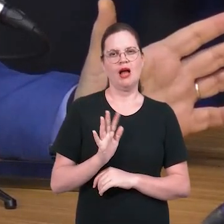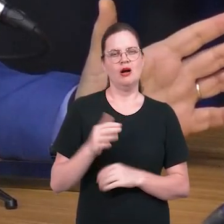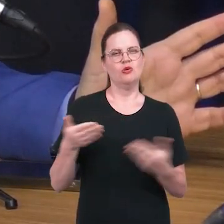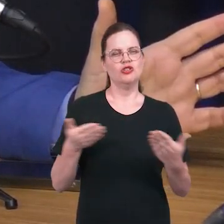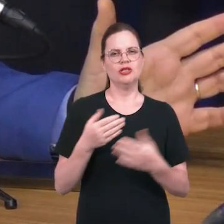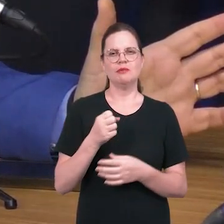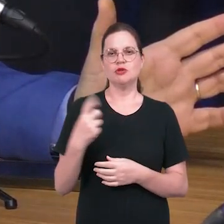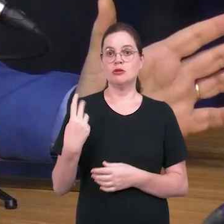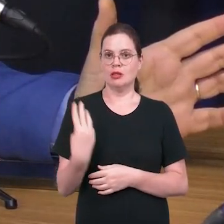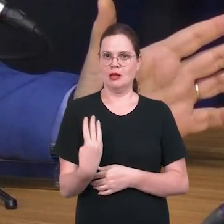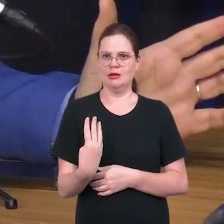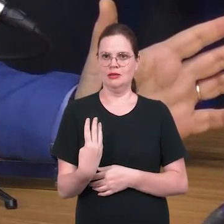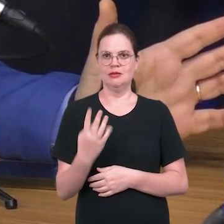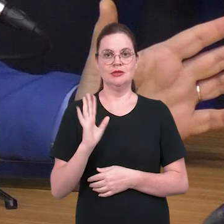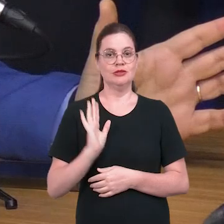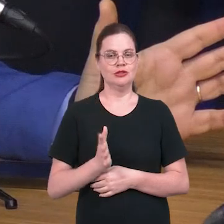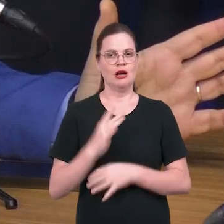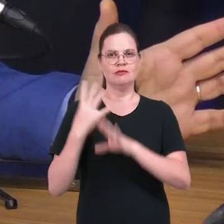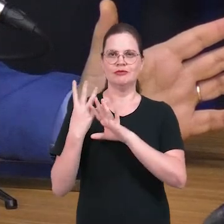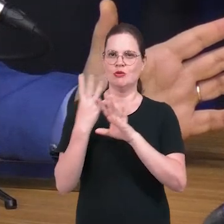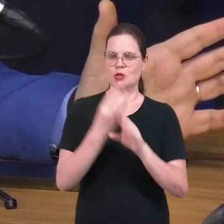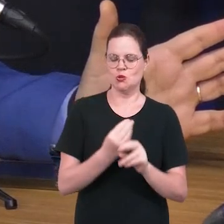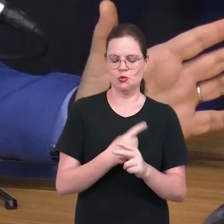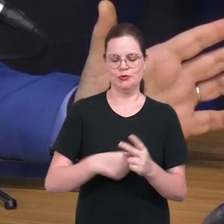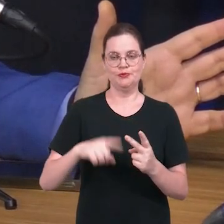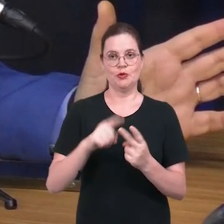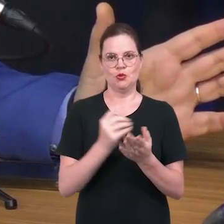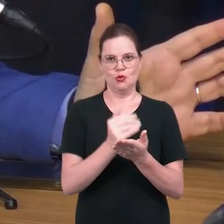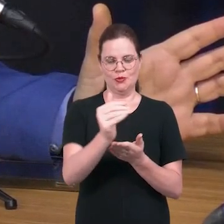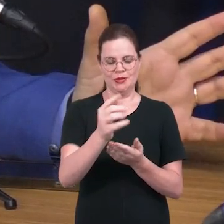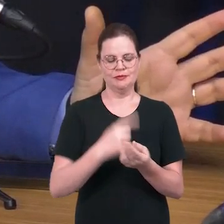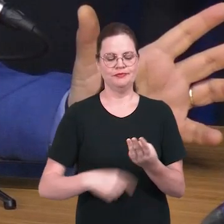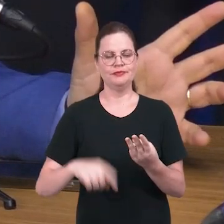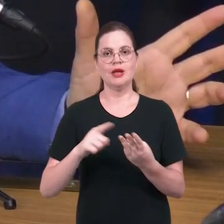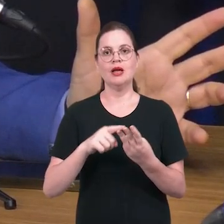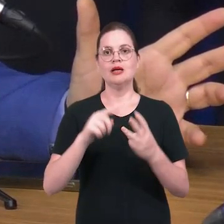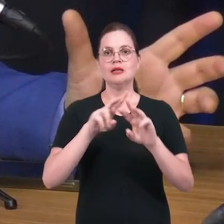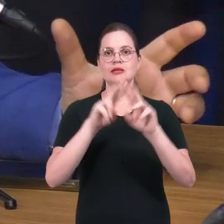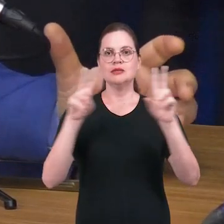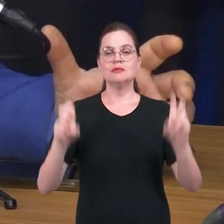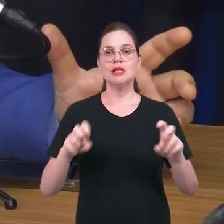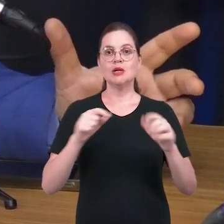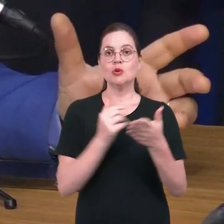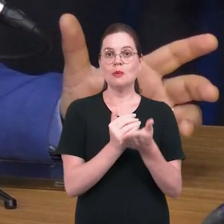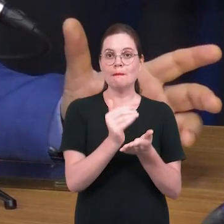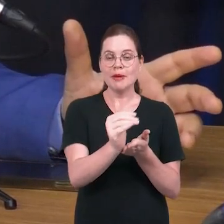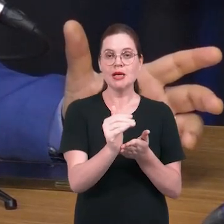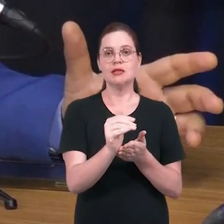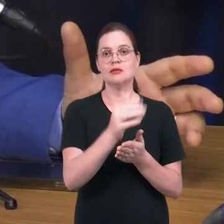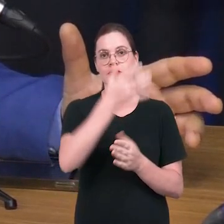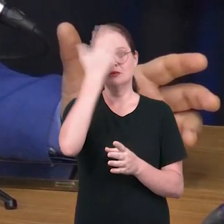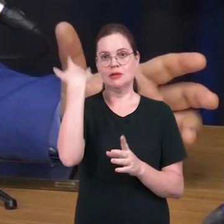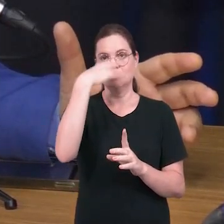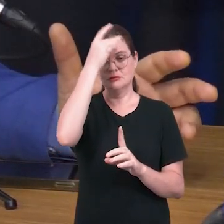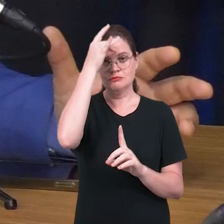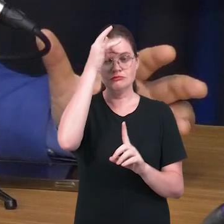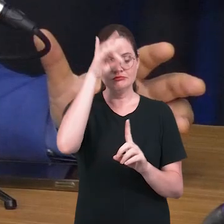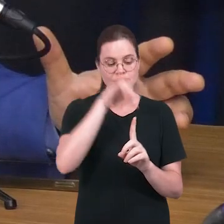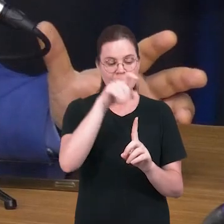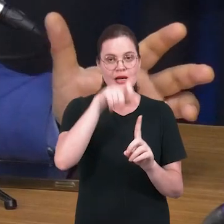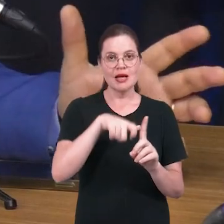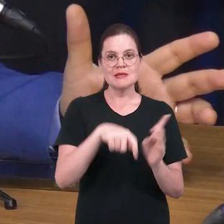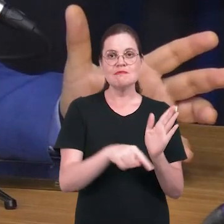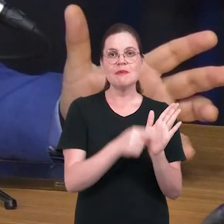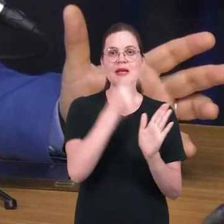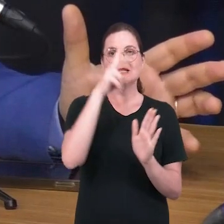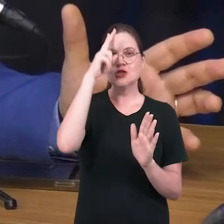terceira edição desse programa, já fizemos uma introdução, já falamos sobre o batismo com o Espírito Santo ali no início da história do homem,